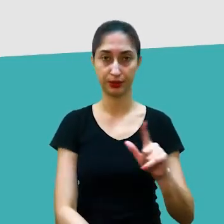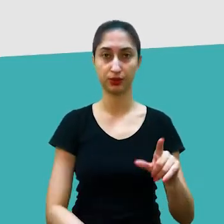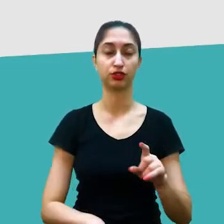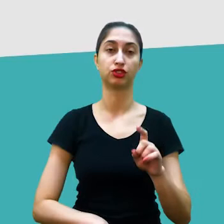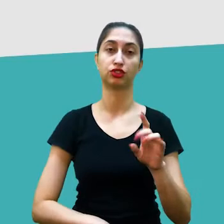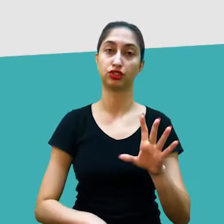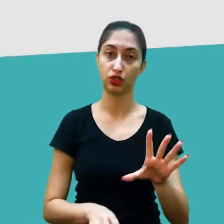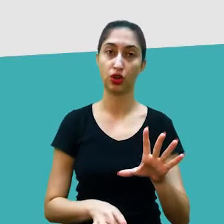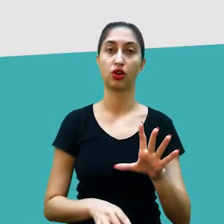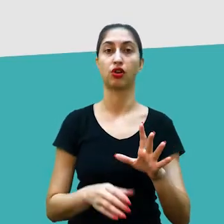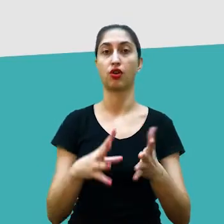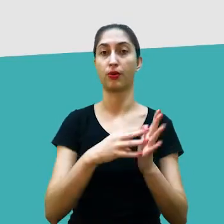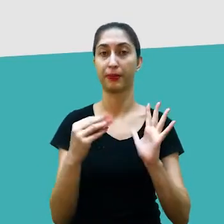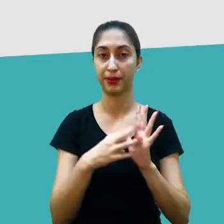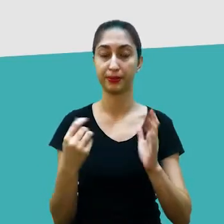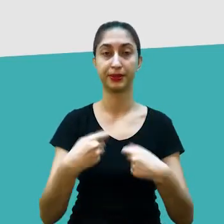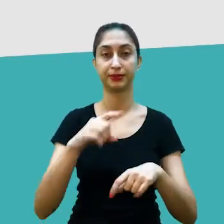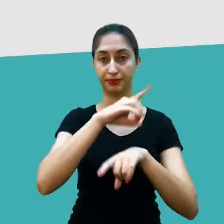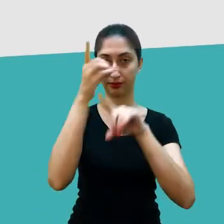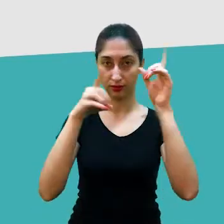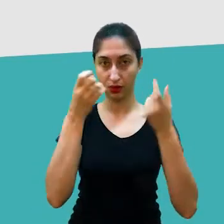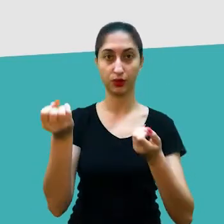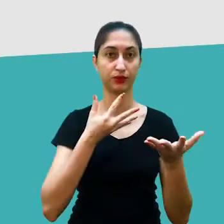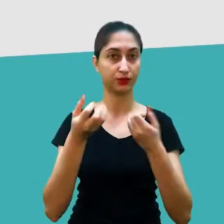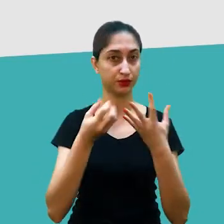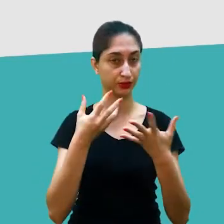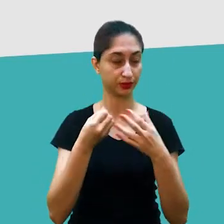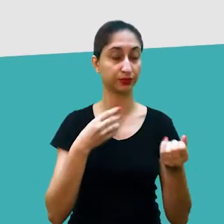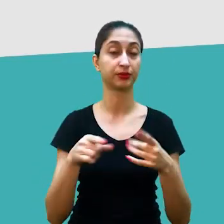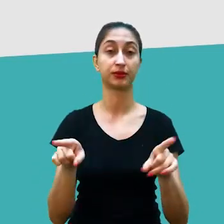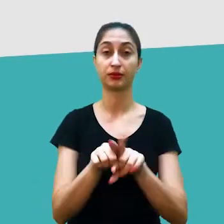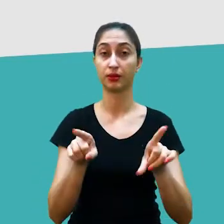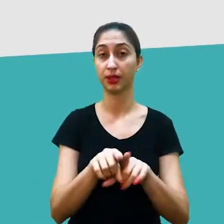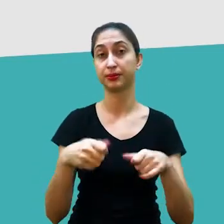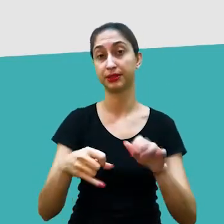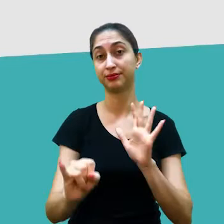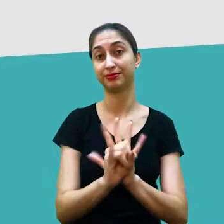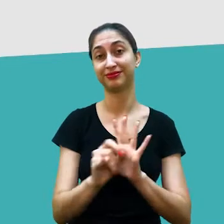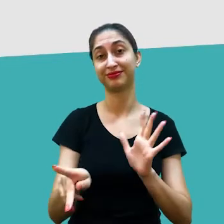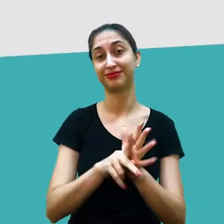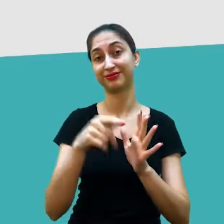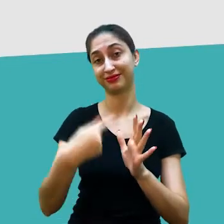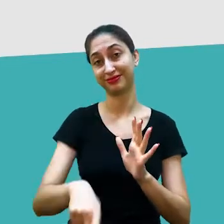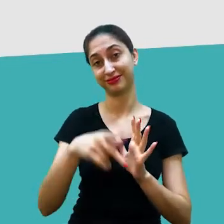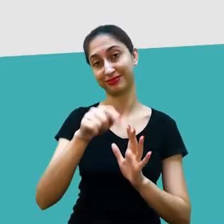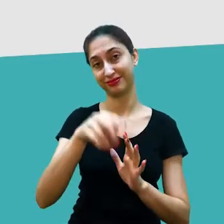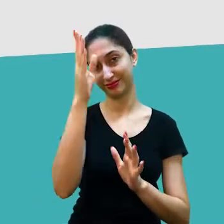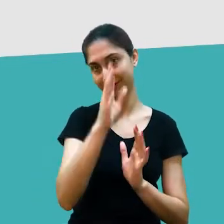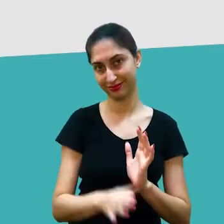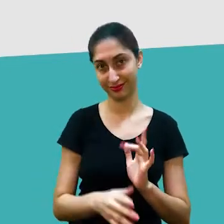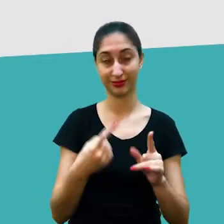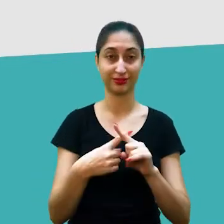terem coleções, de serem criativos, de serem inovadores, mas também de uma identidade Brasil a partir desses materiais. Porque